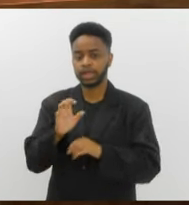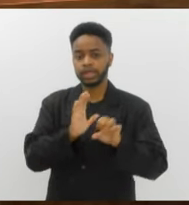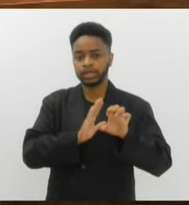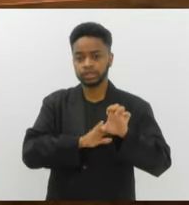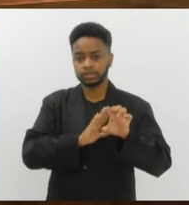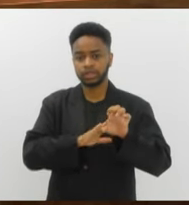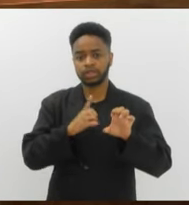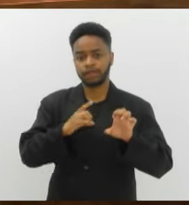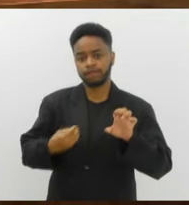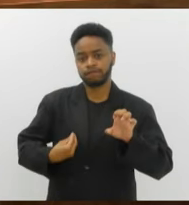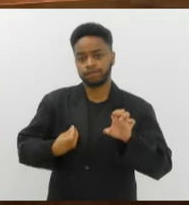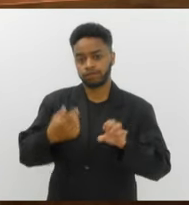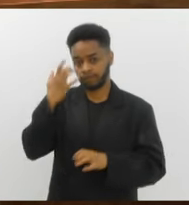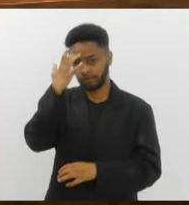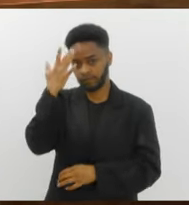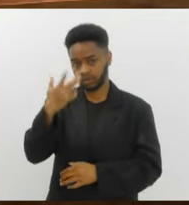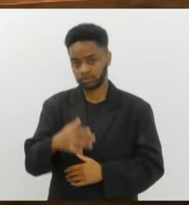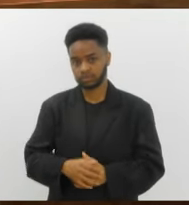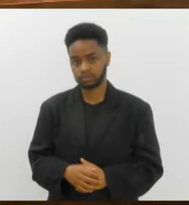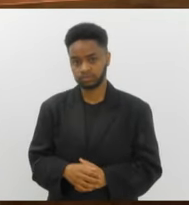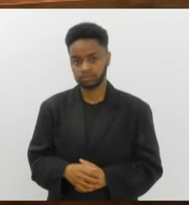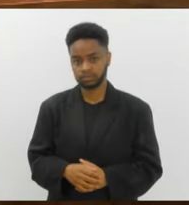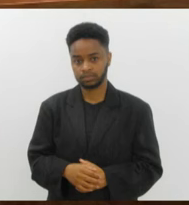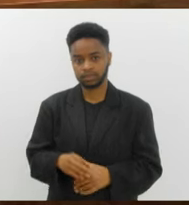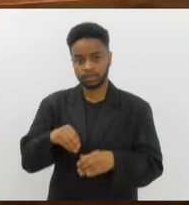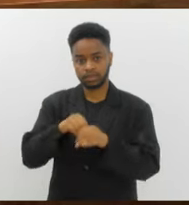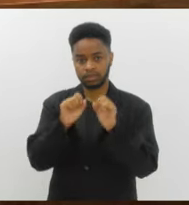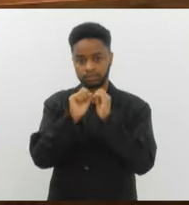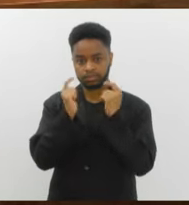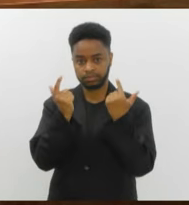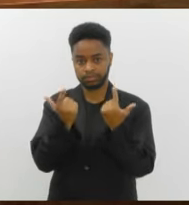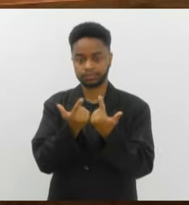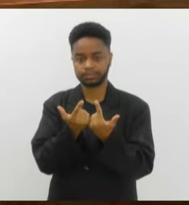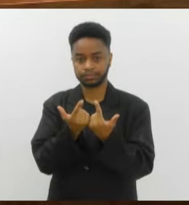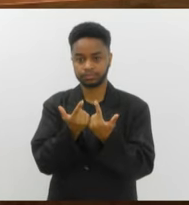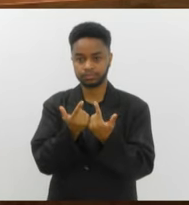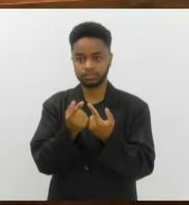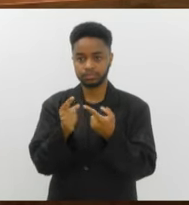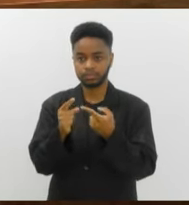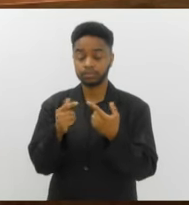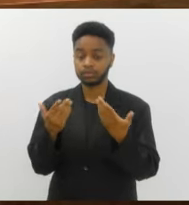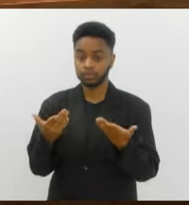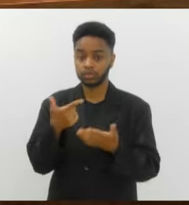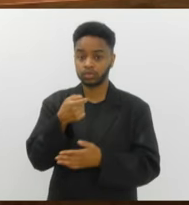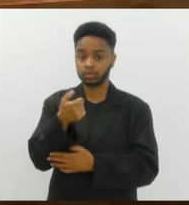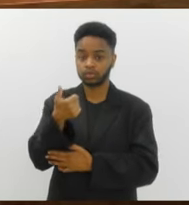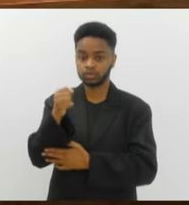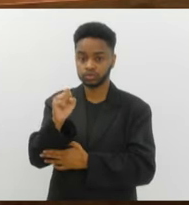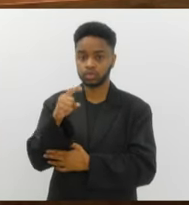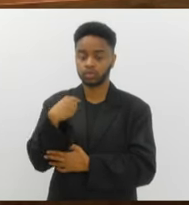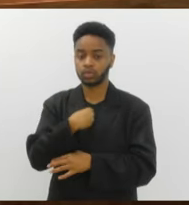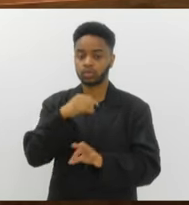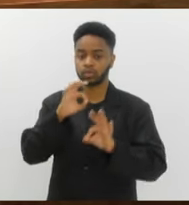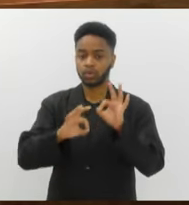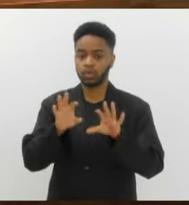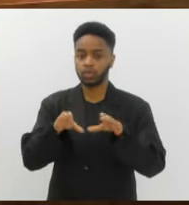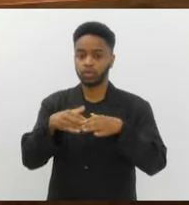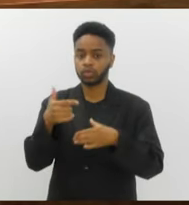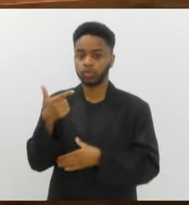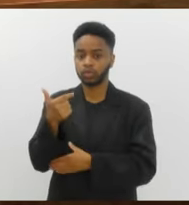fácil na Assembleia Legislativa. E naquele ano nós fizemos uma bancada de 12